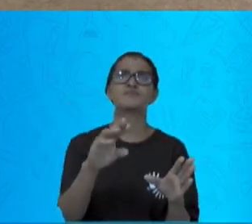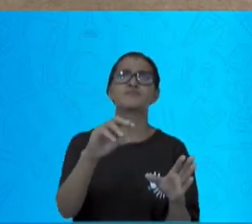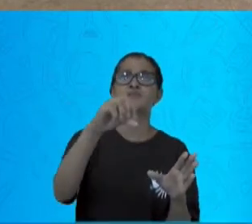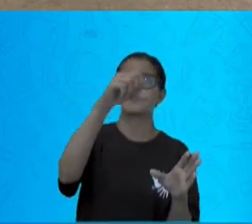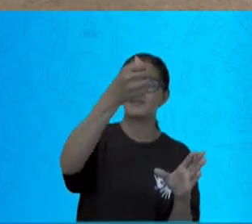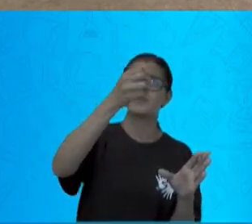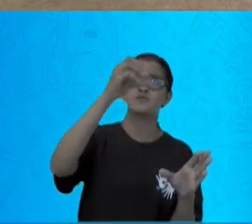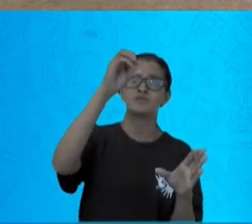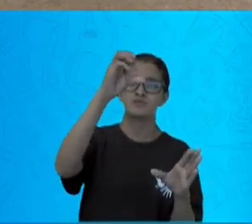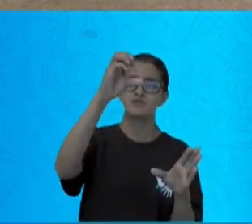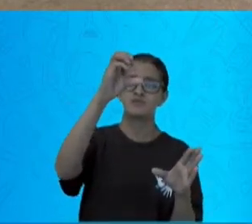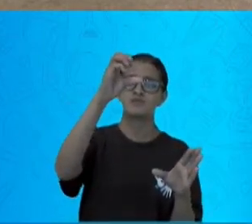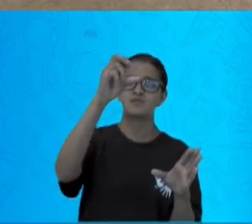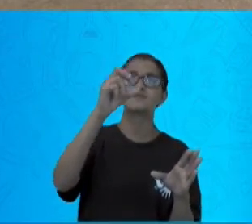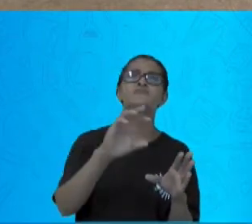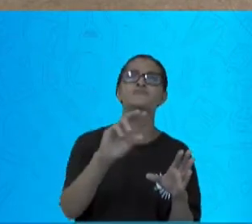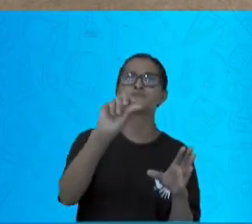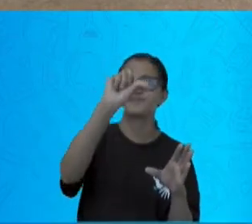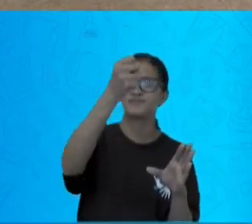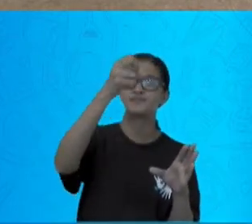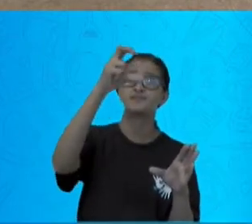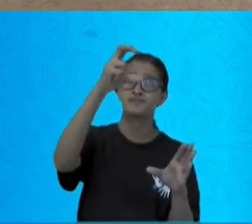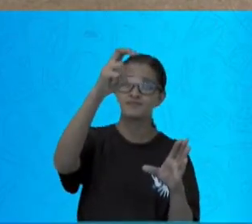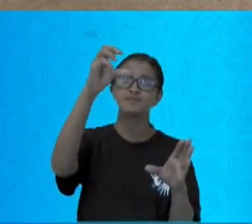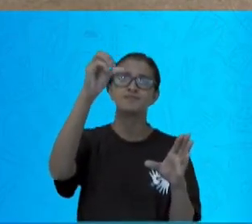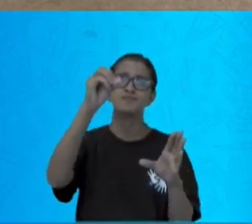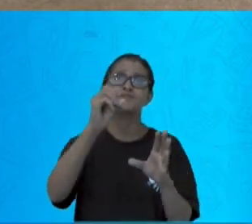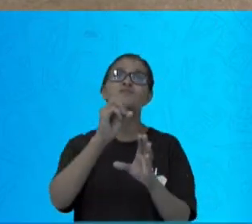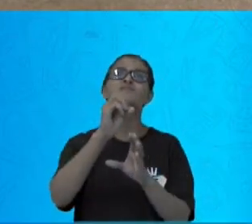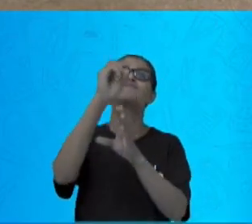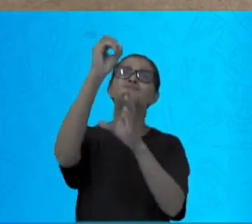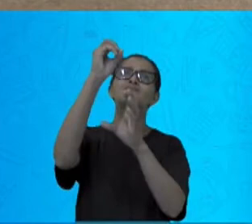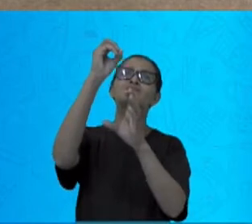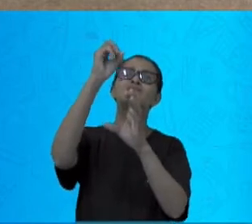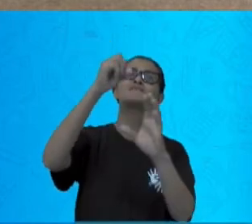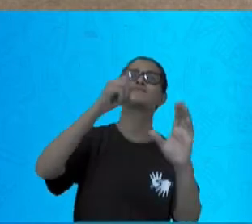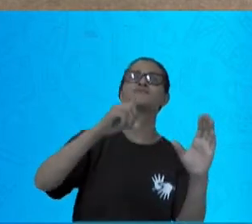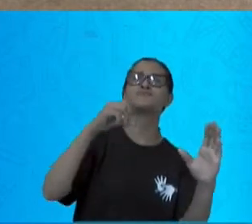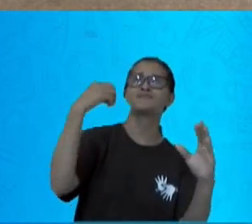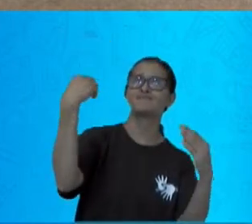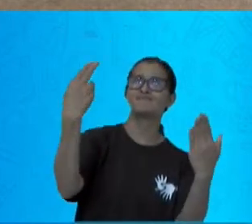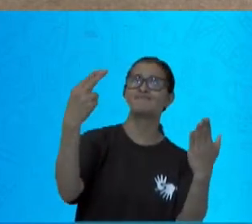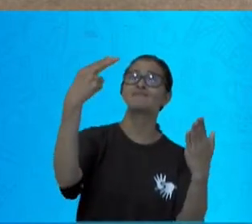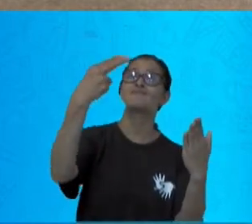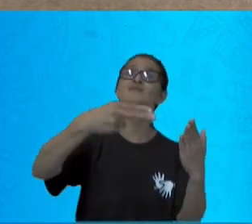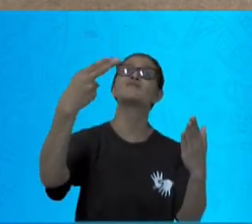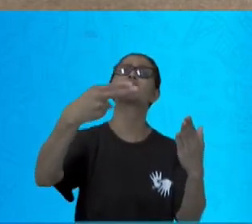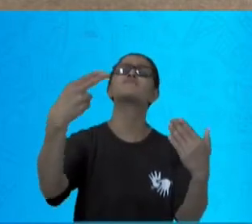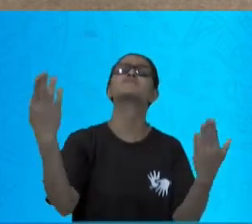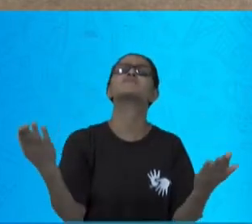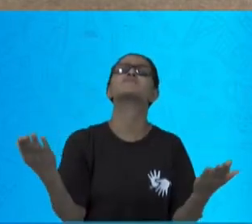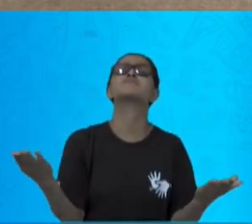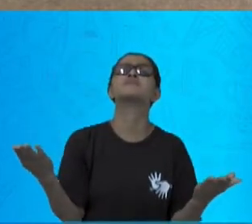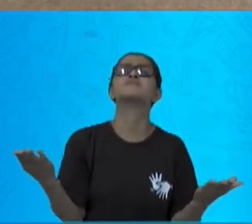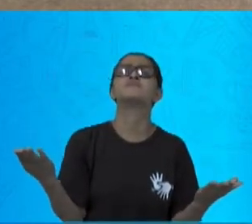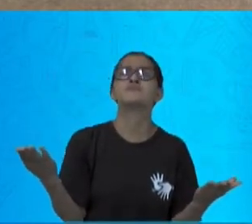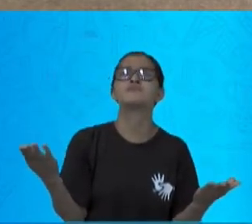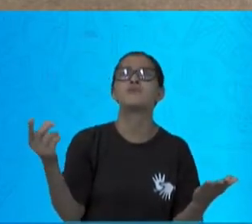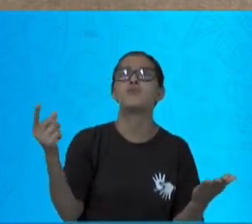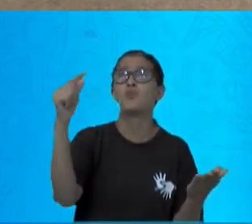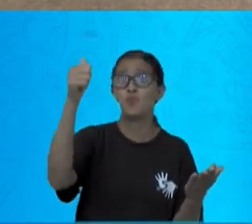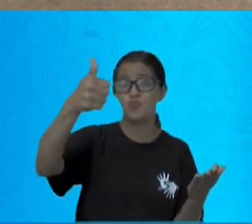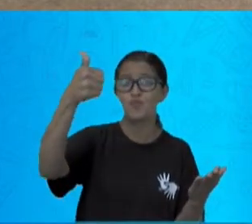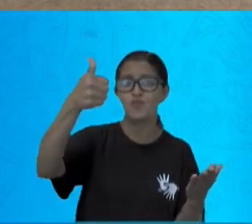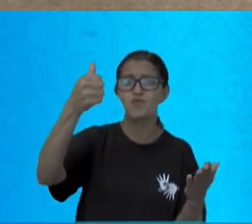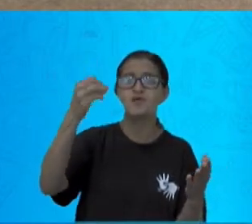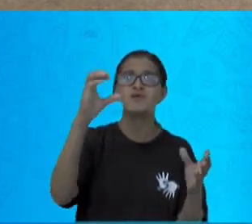Lembra que potência negativa, eu faço o número invertido com expoente positivo. Então, eu